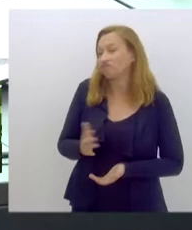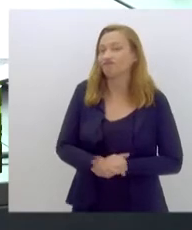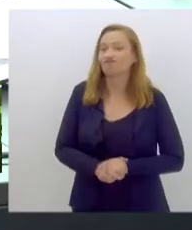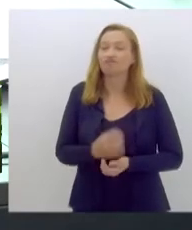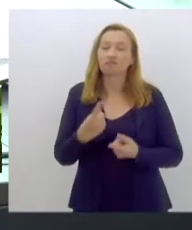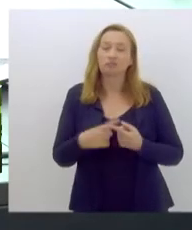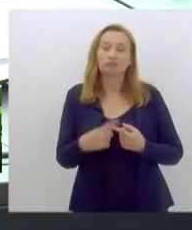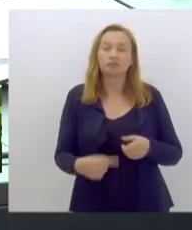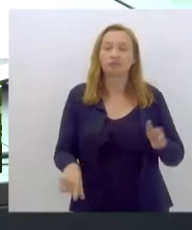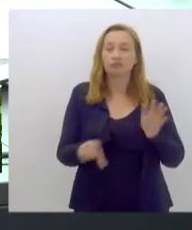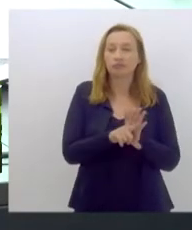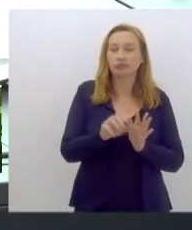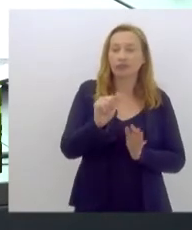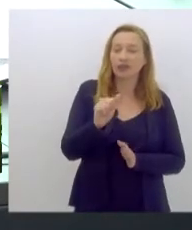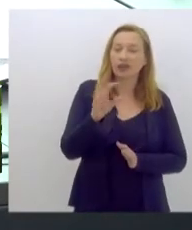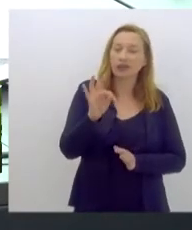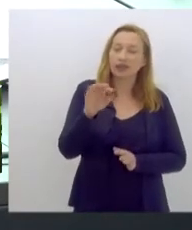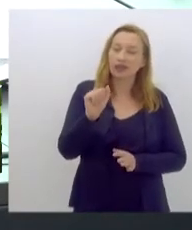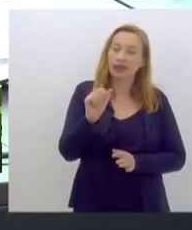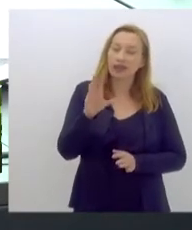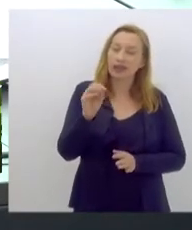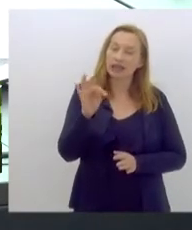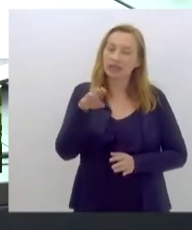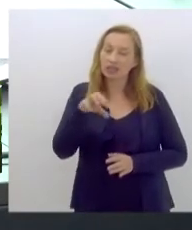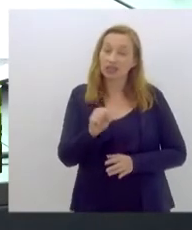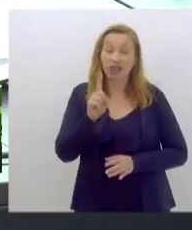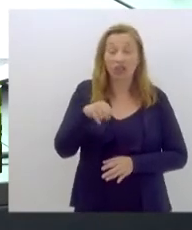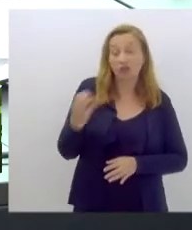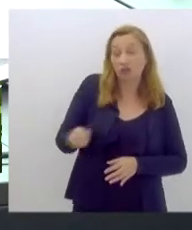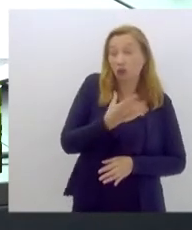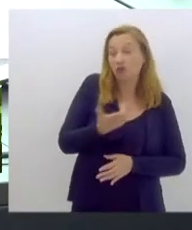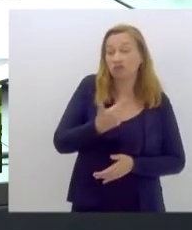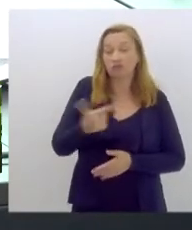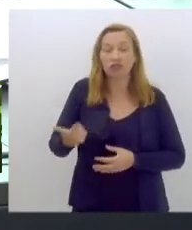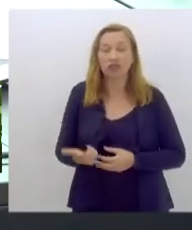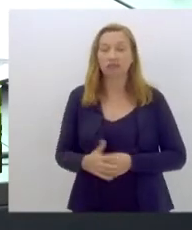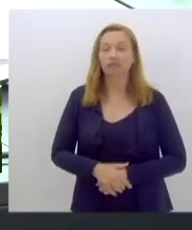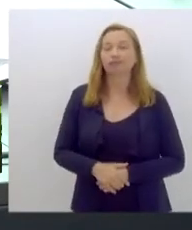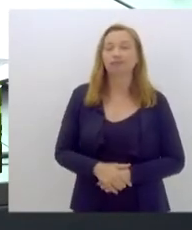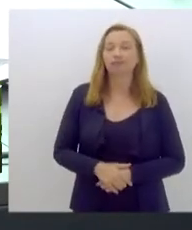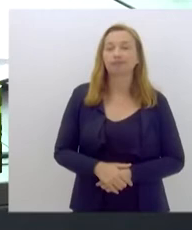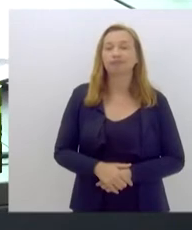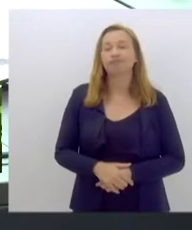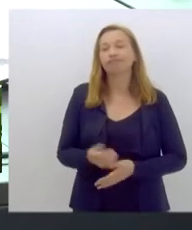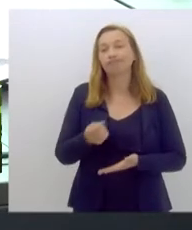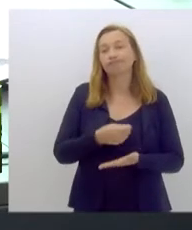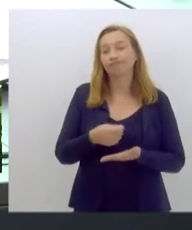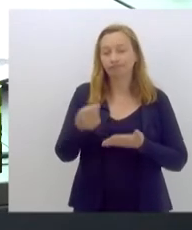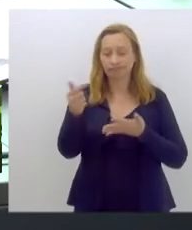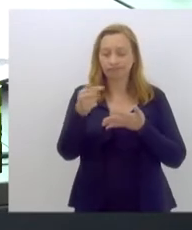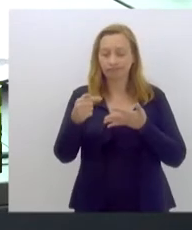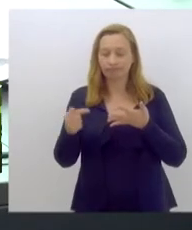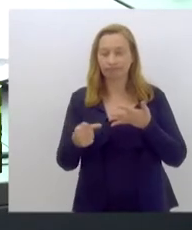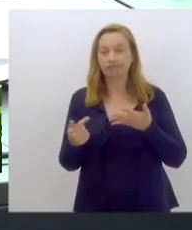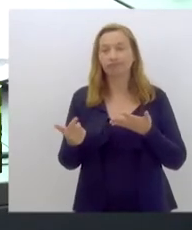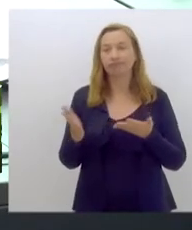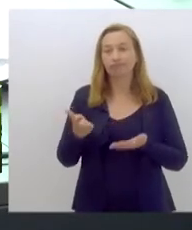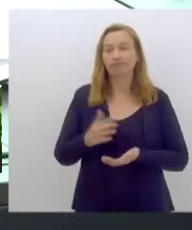a lei do atacadista é nova e não tem nem série histórica para isso. Então, a gente assinalou essas questões.